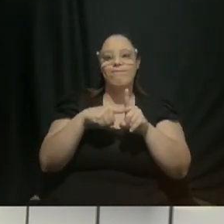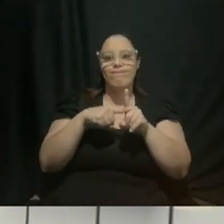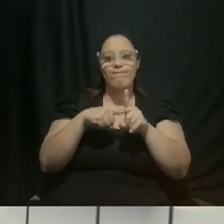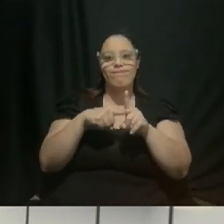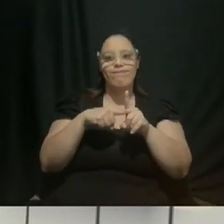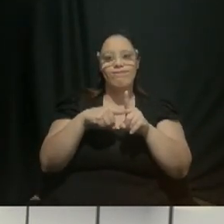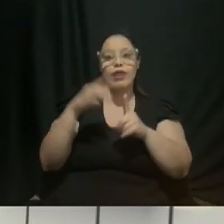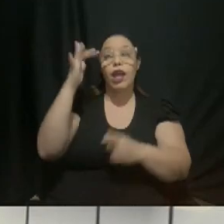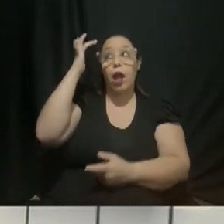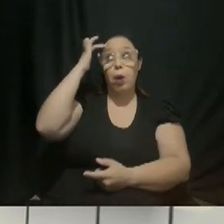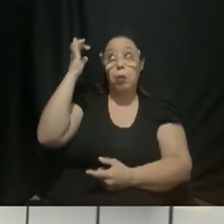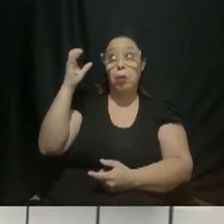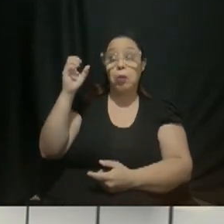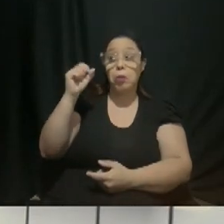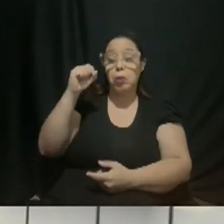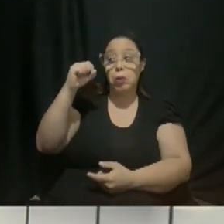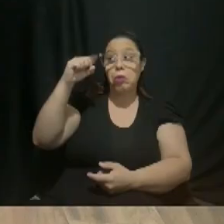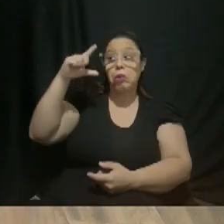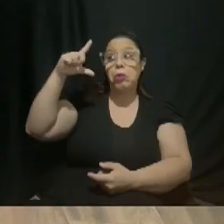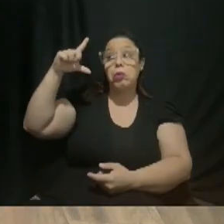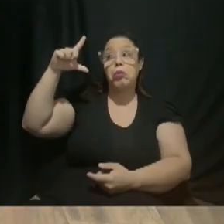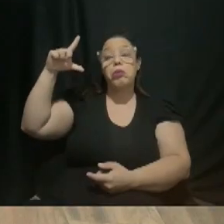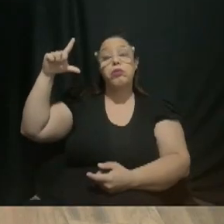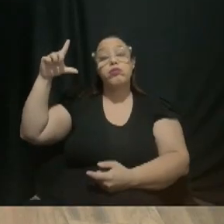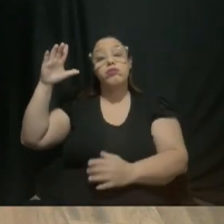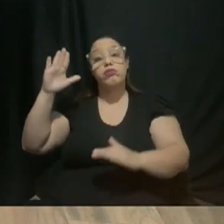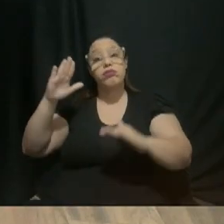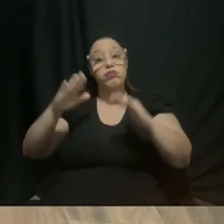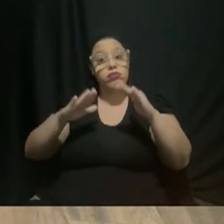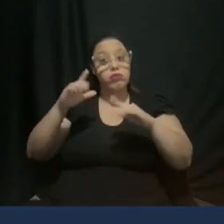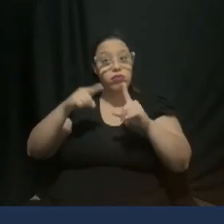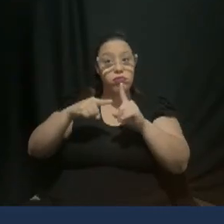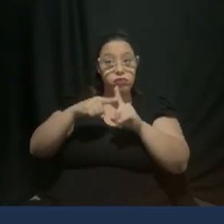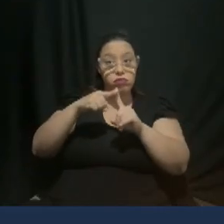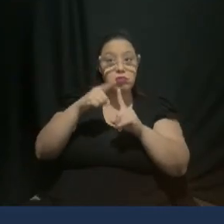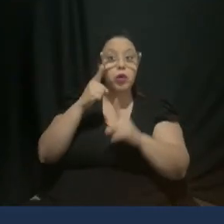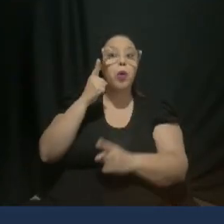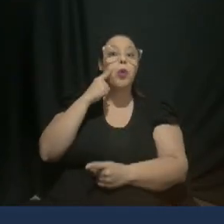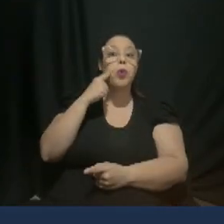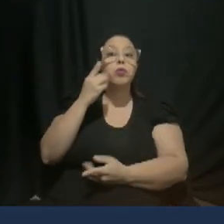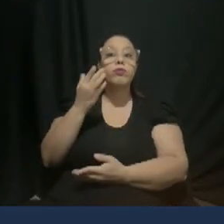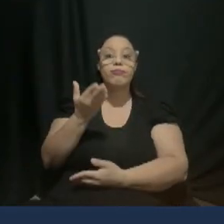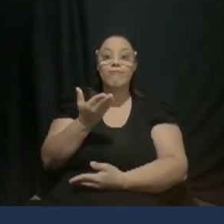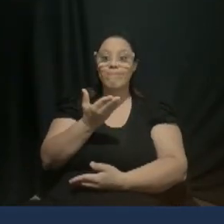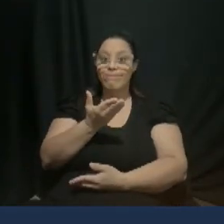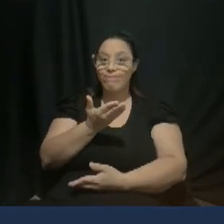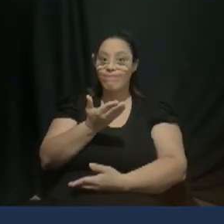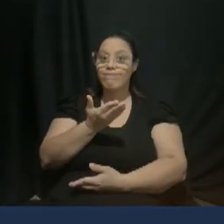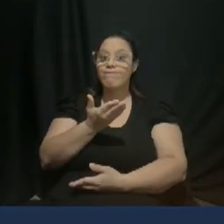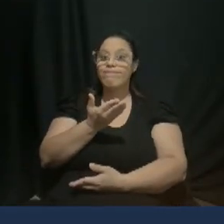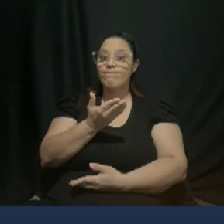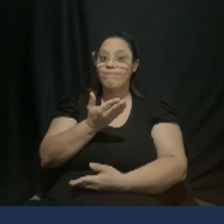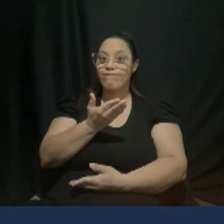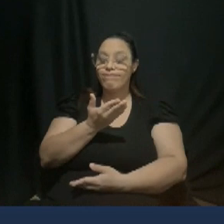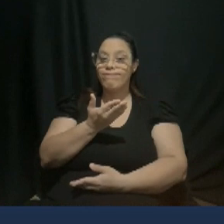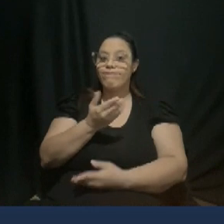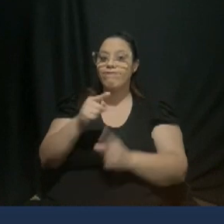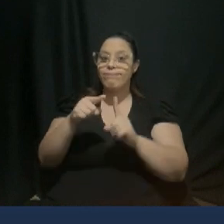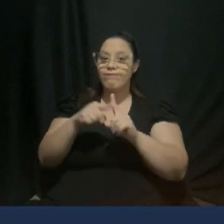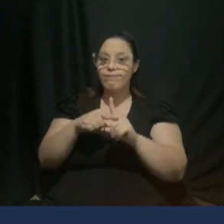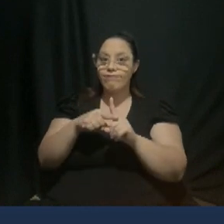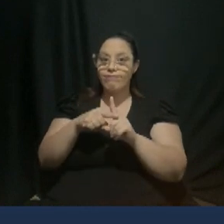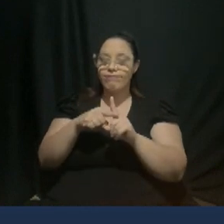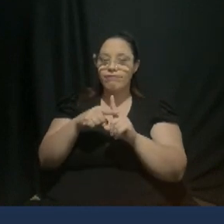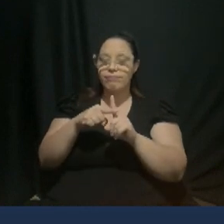sobre as nuvens. As temperaturas estão aqui na minha tela, com mínima de 19 graus. Ao longo do dia a temperatura